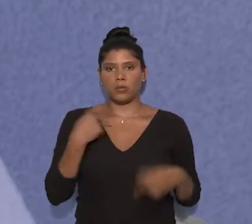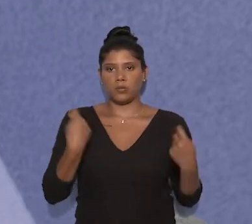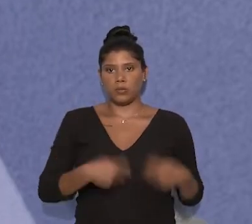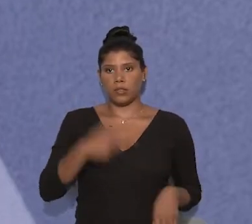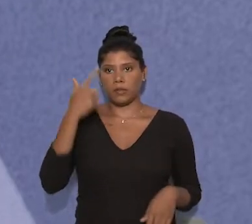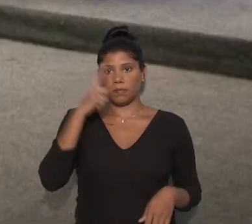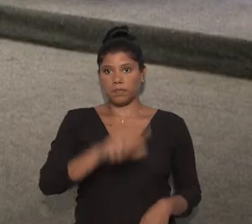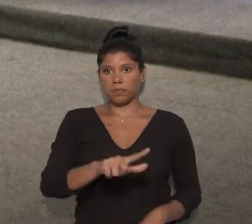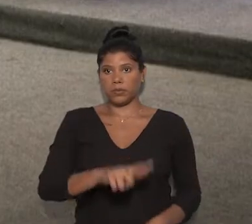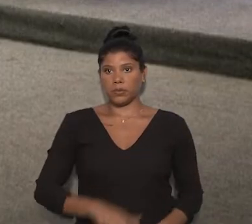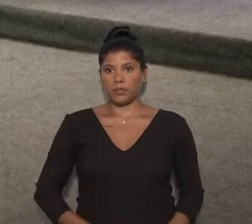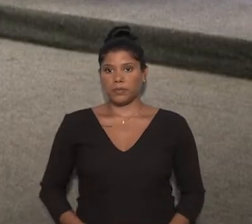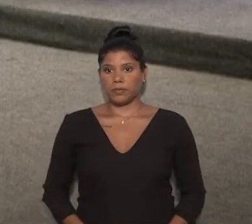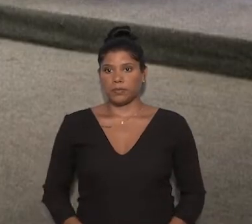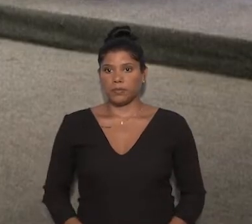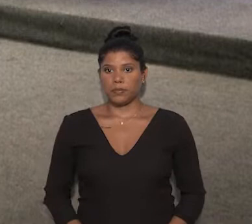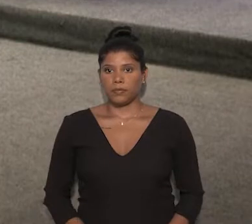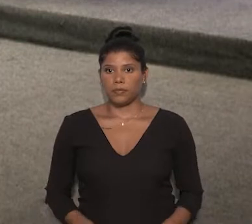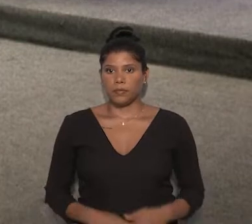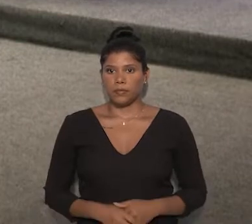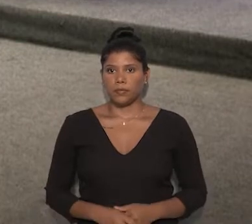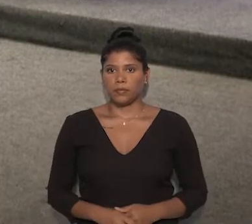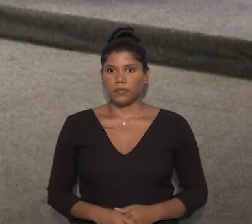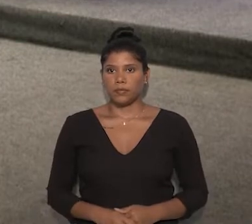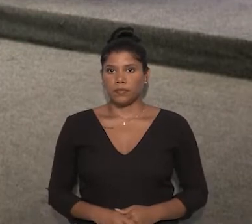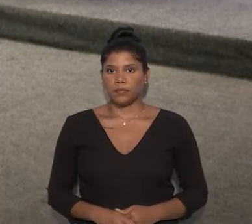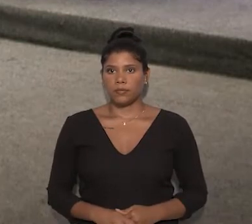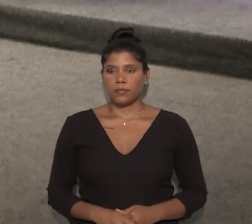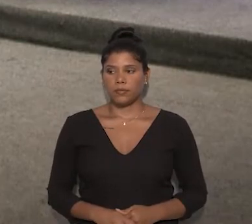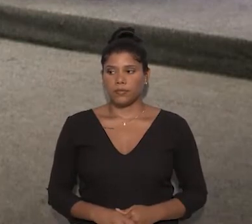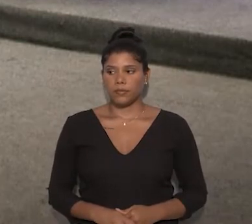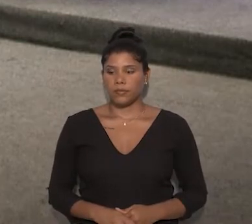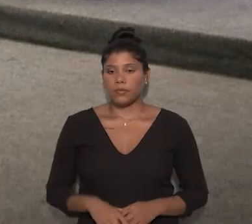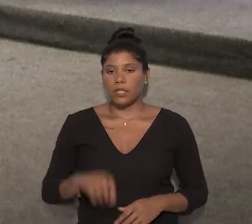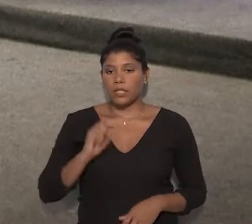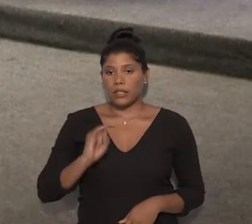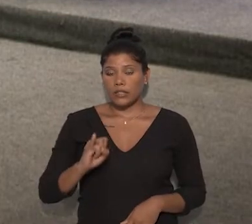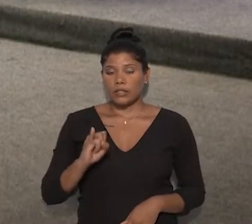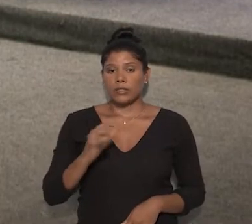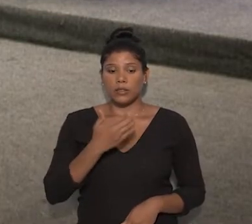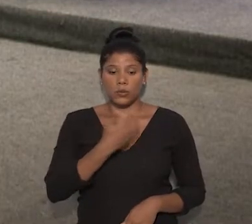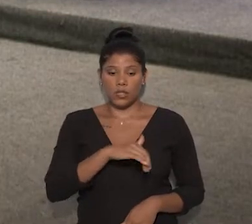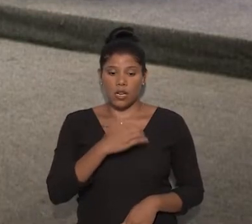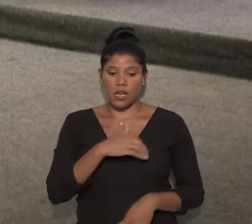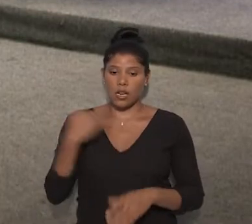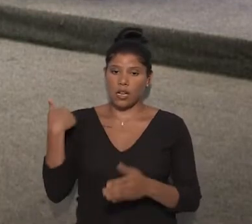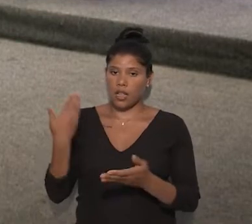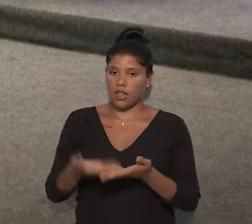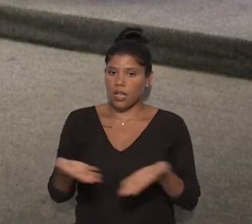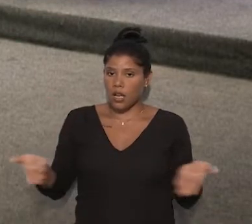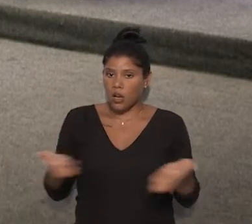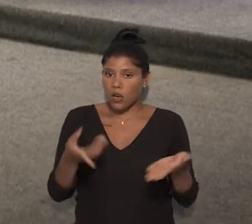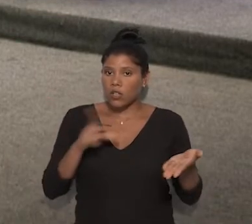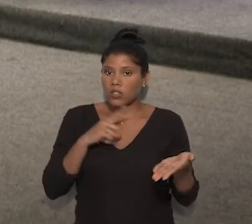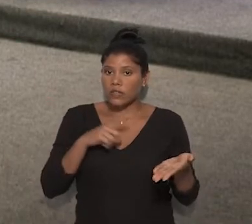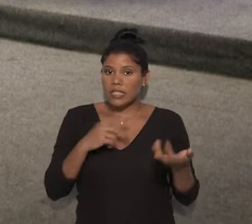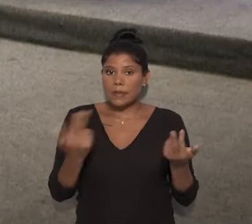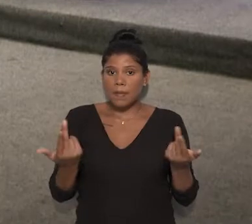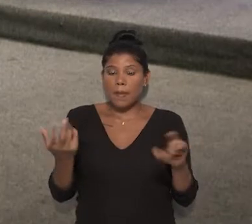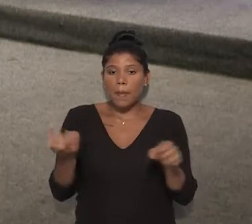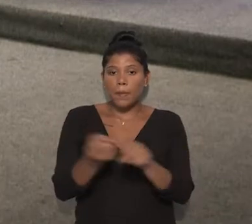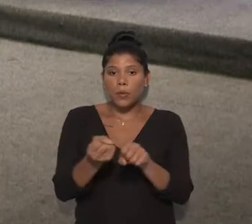atenção. Se o Ceará tivesse obtido até aqui em casa a mesma